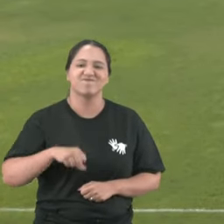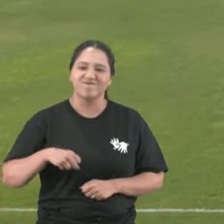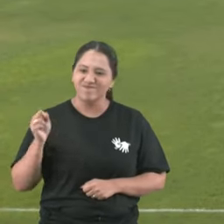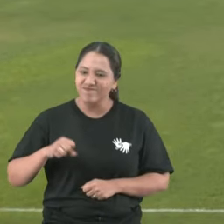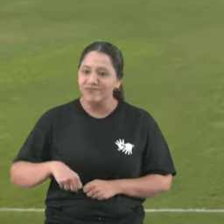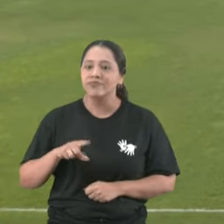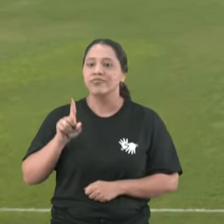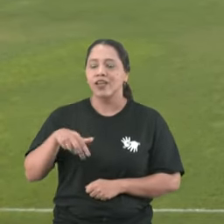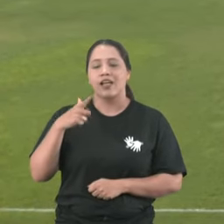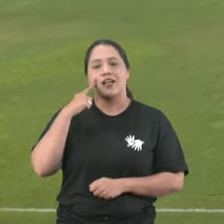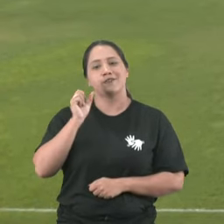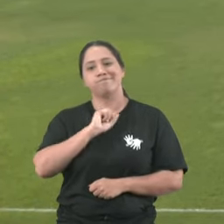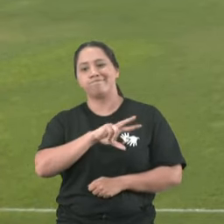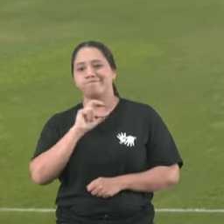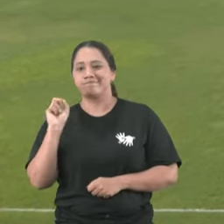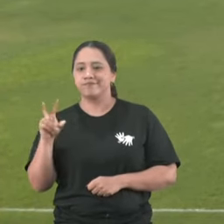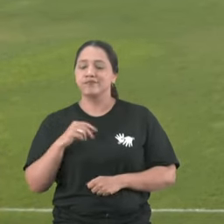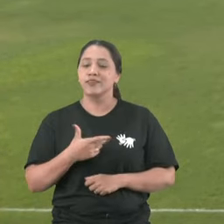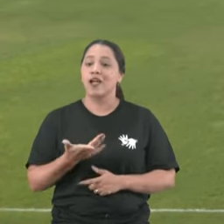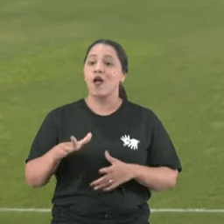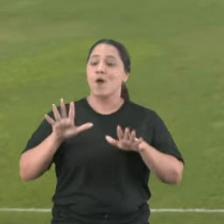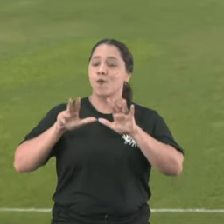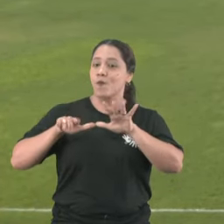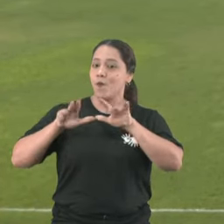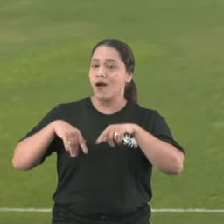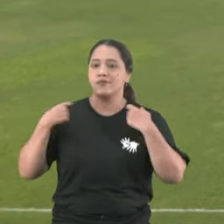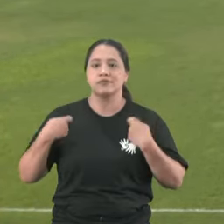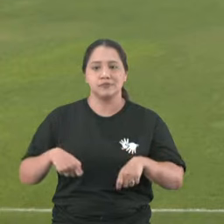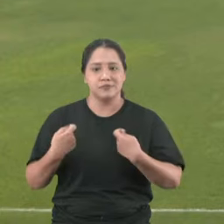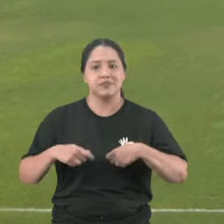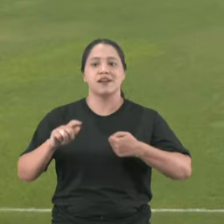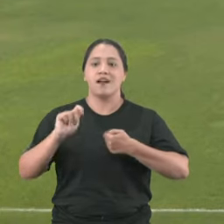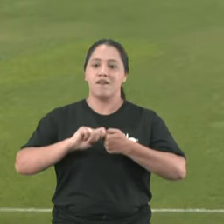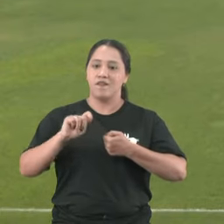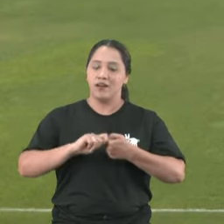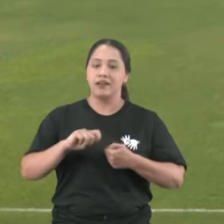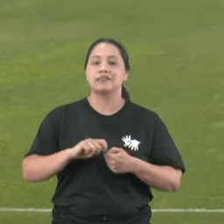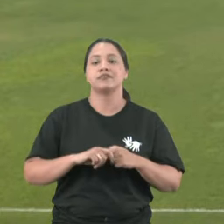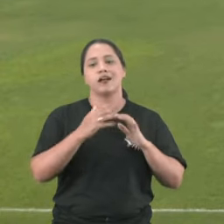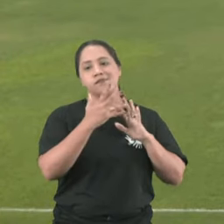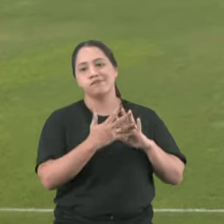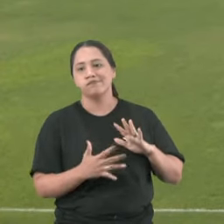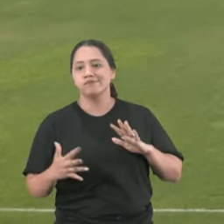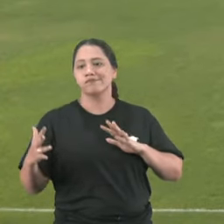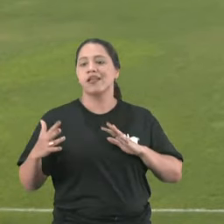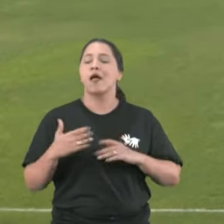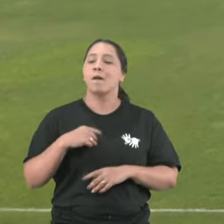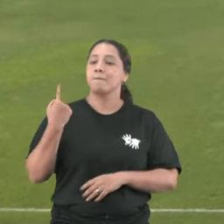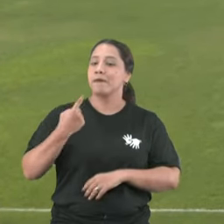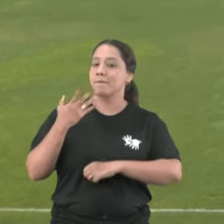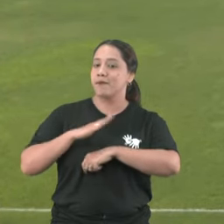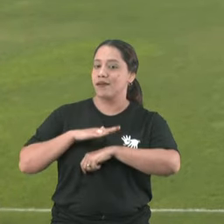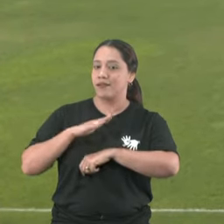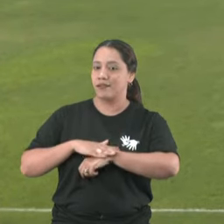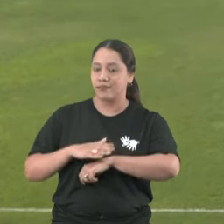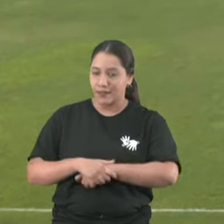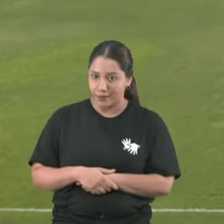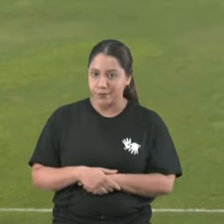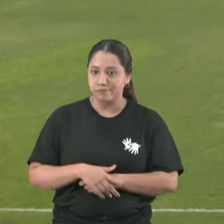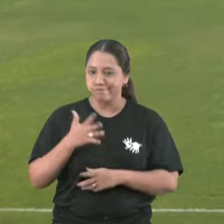grande observação que o Asa precise fazer ao longo desse do primeiro tempo. E